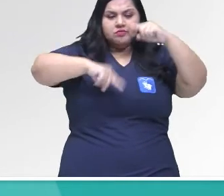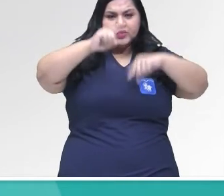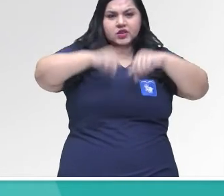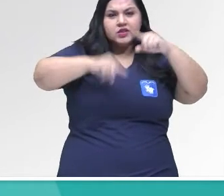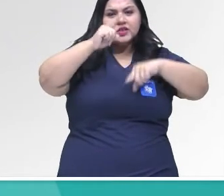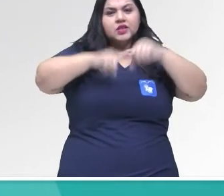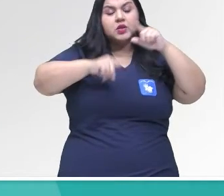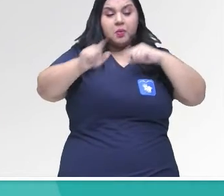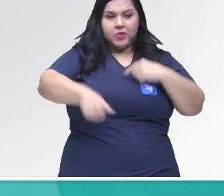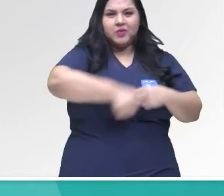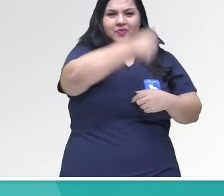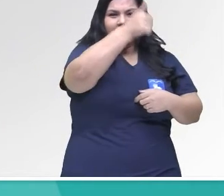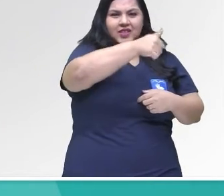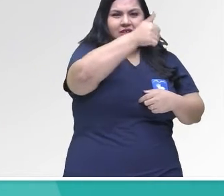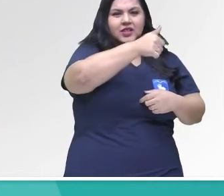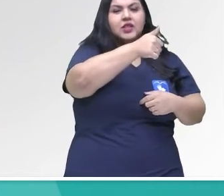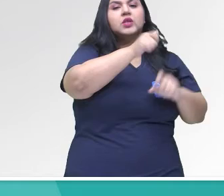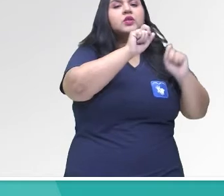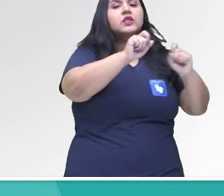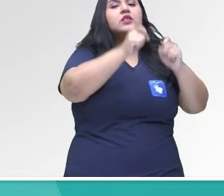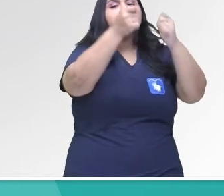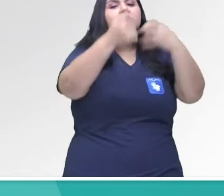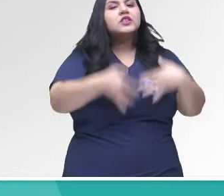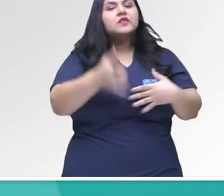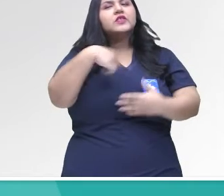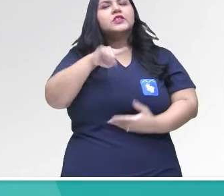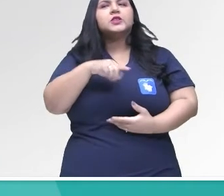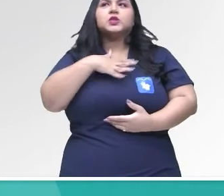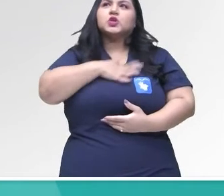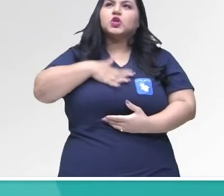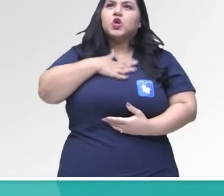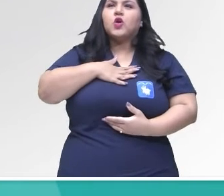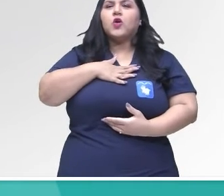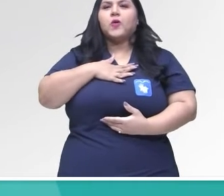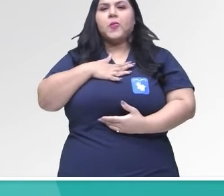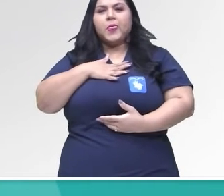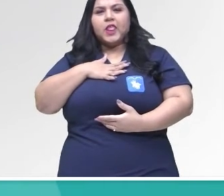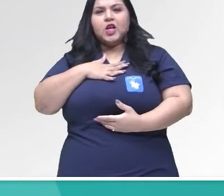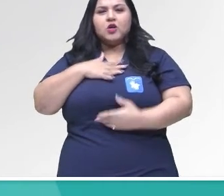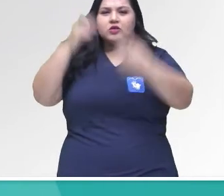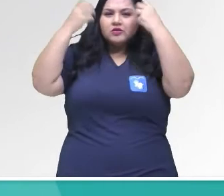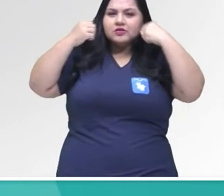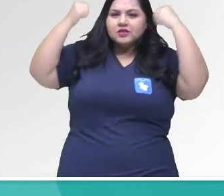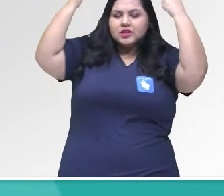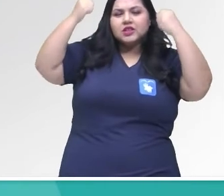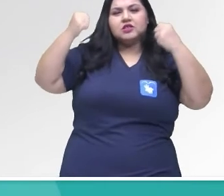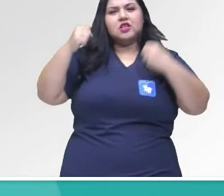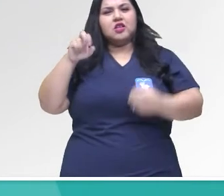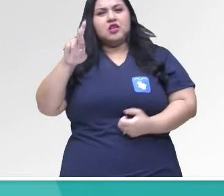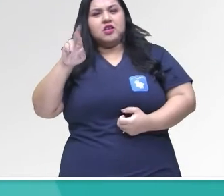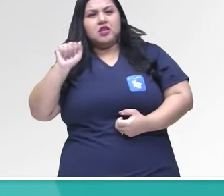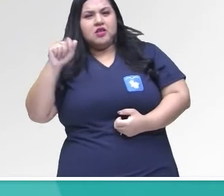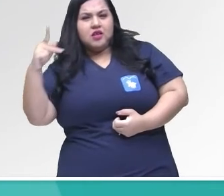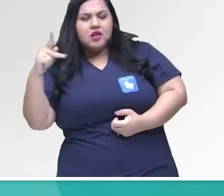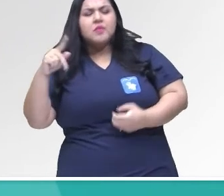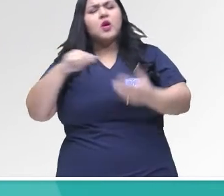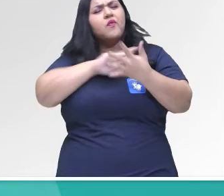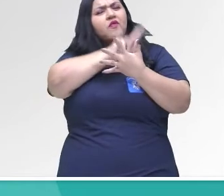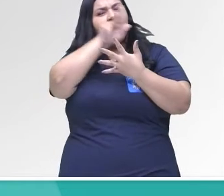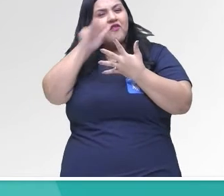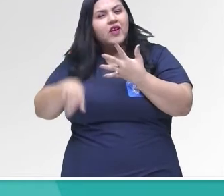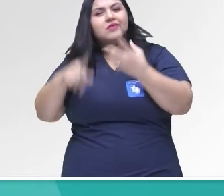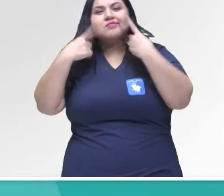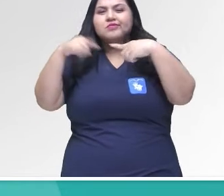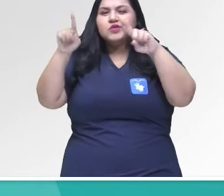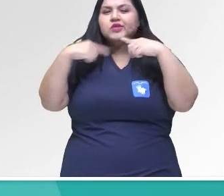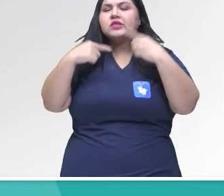no primeiro momento, falaram que vocês gostam de escutar sertanejo, rap, né, e outros ritmos e outros